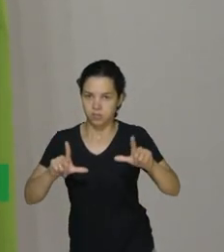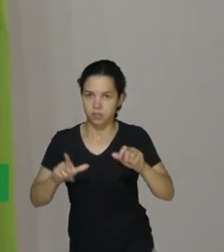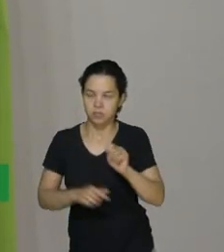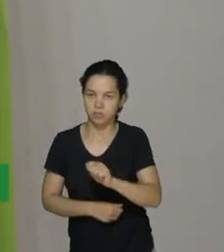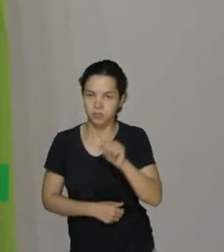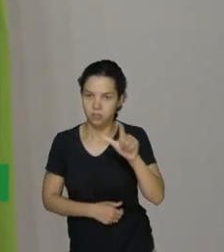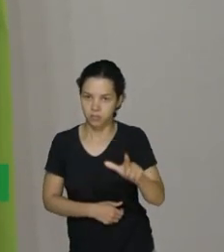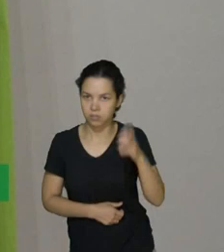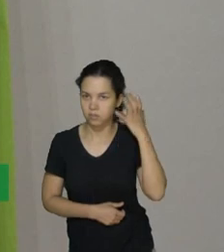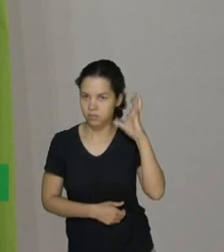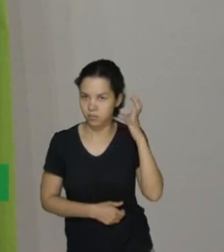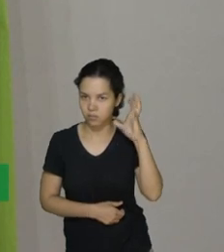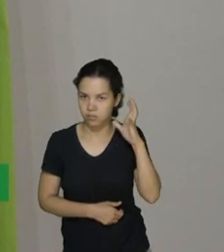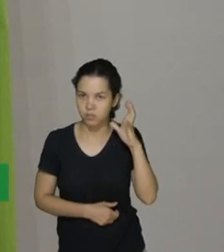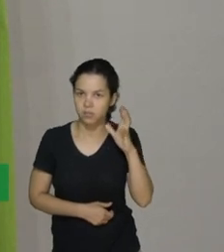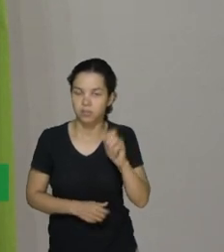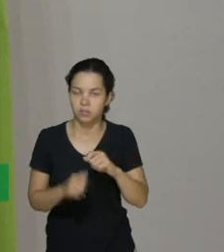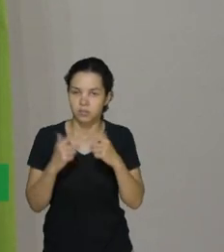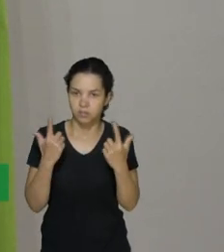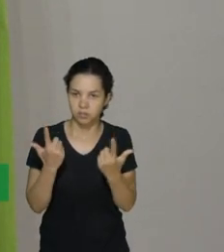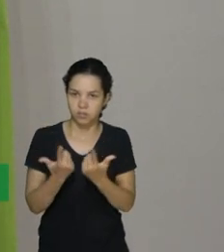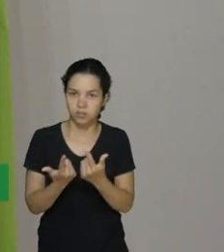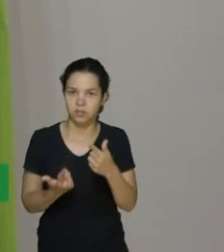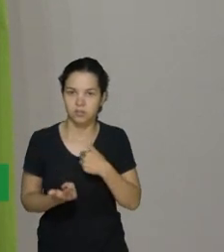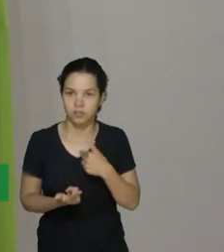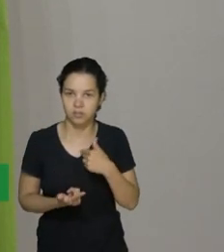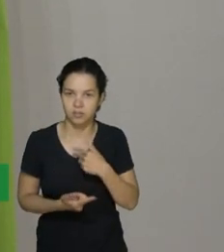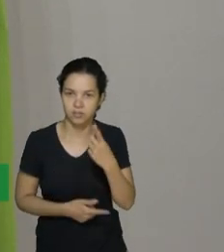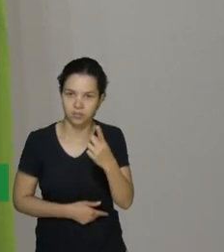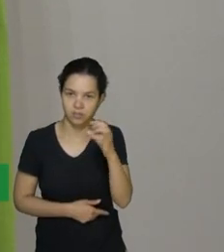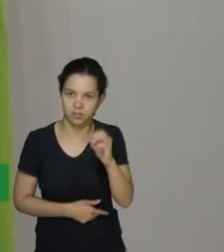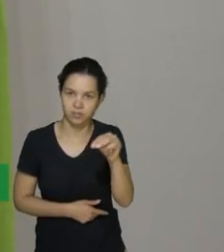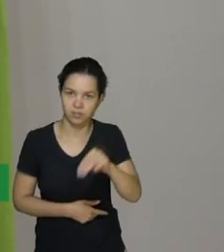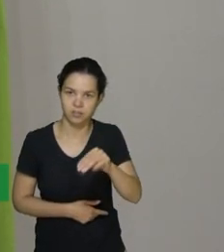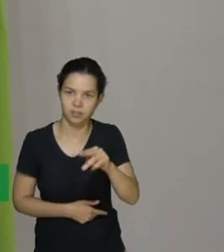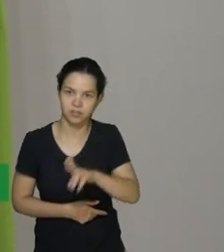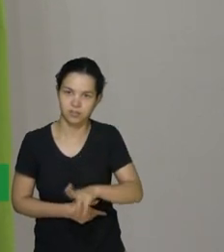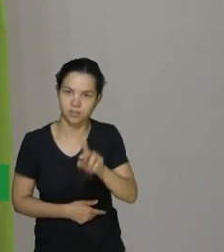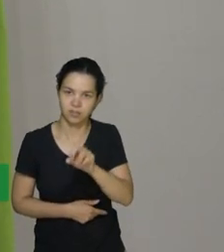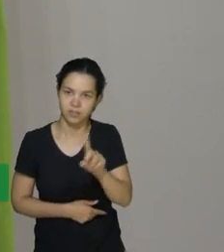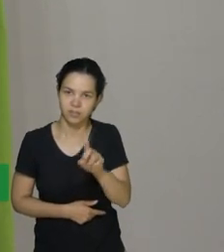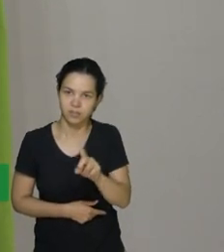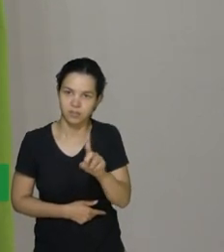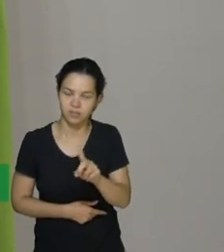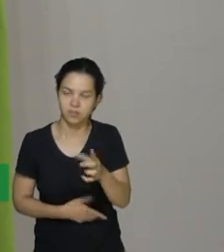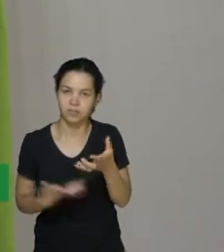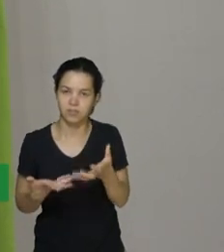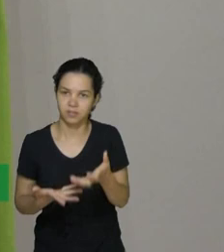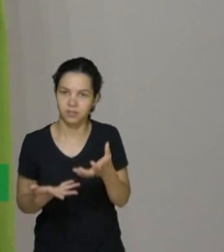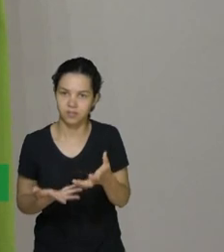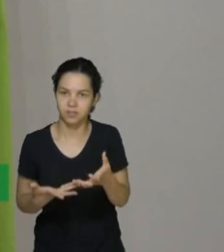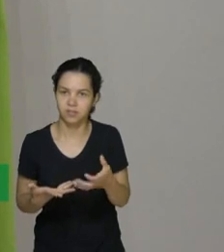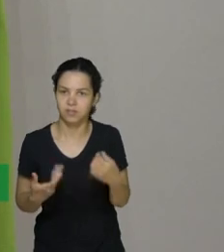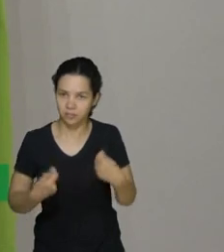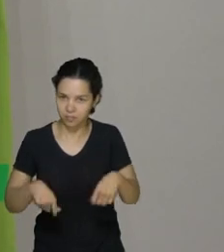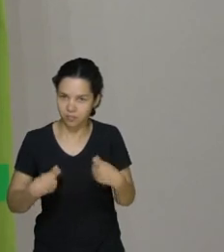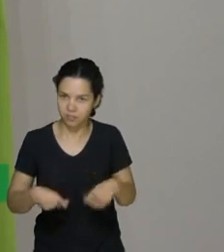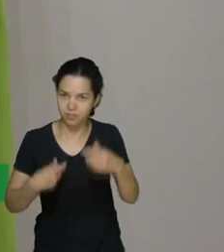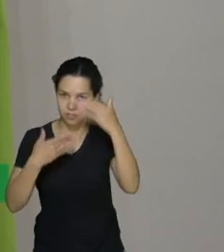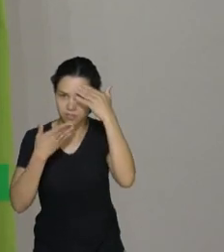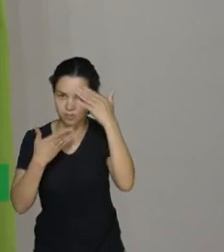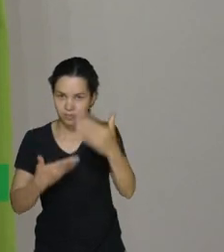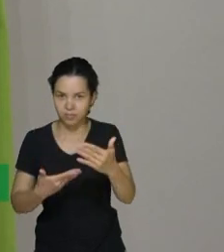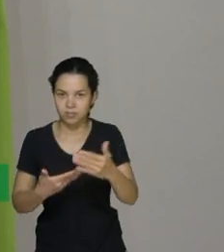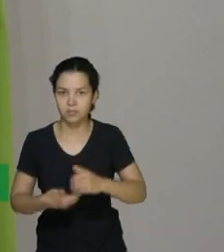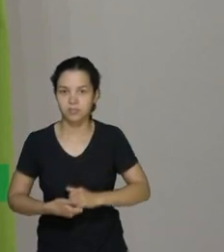e da rádio da Assembleia Legislativa. Não vou usar os 10 minutos, não, senhor presidente. Mas eu queria, não podia deixar de agradecer.